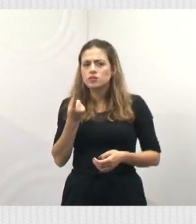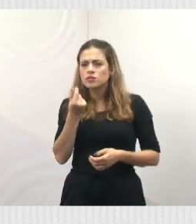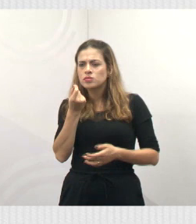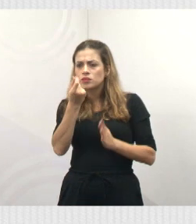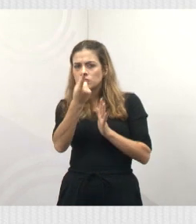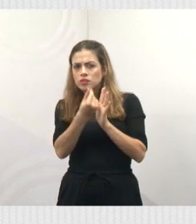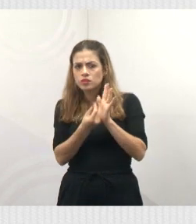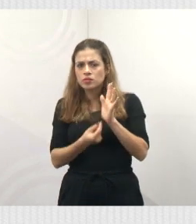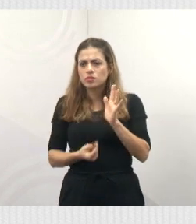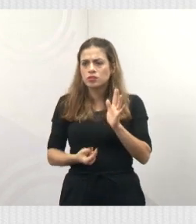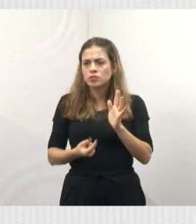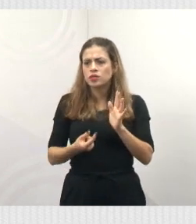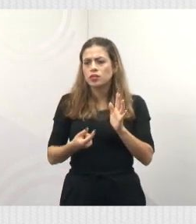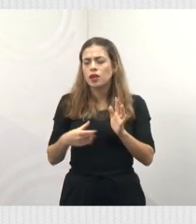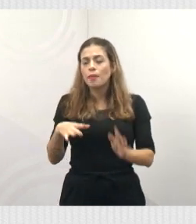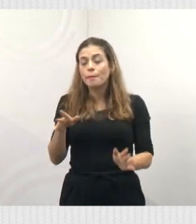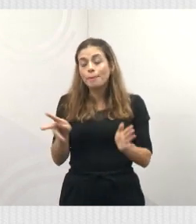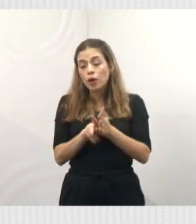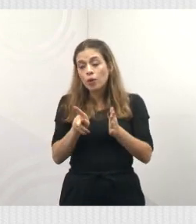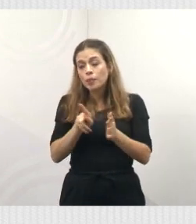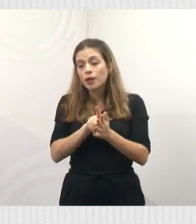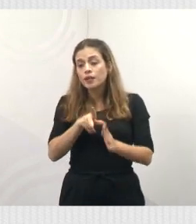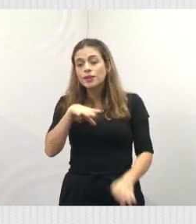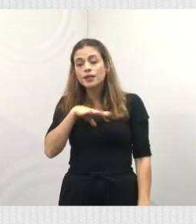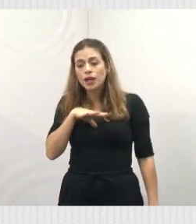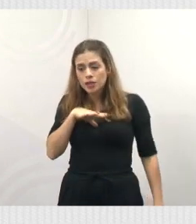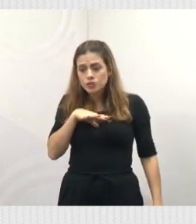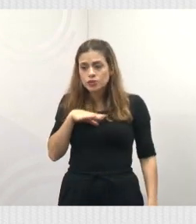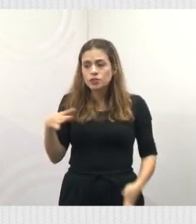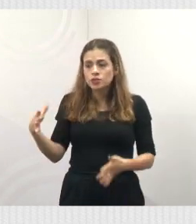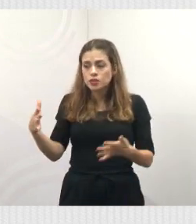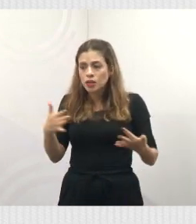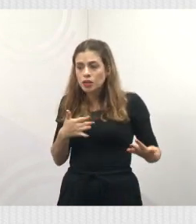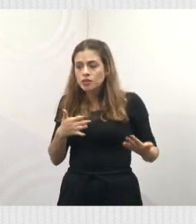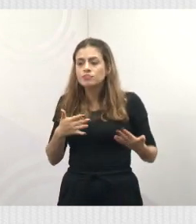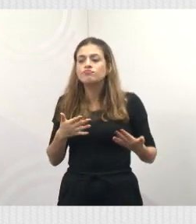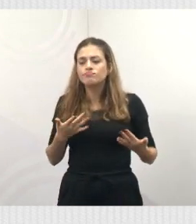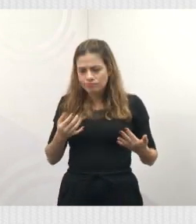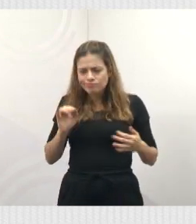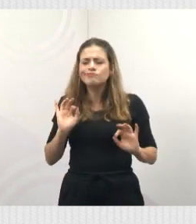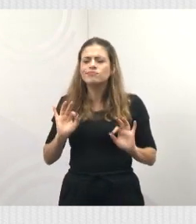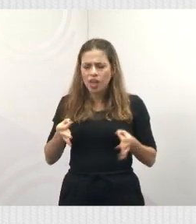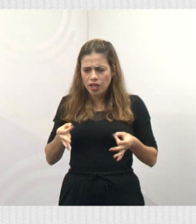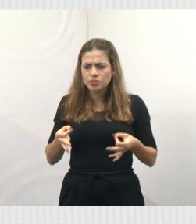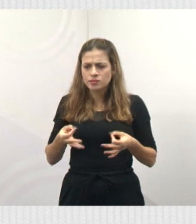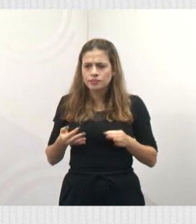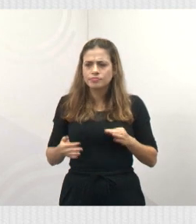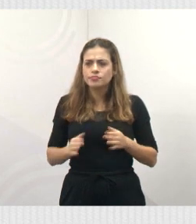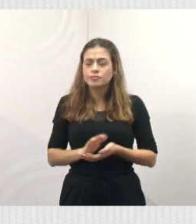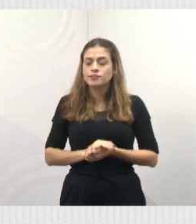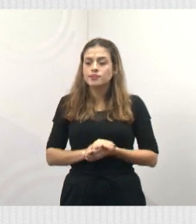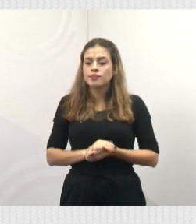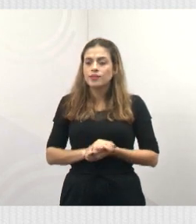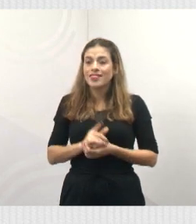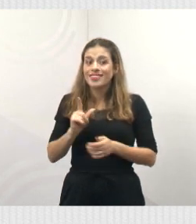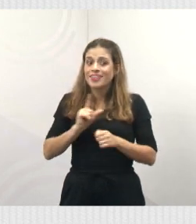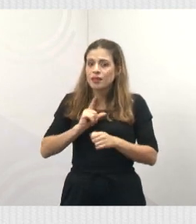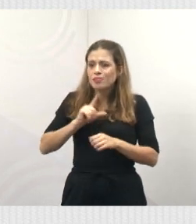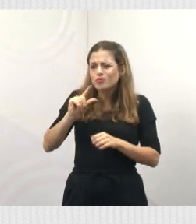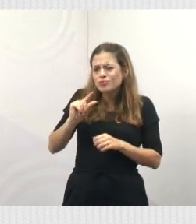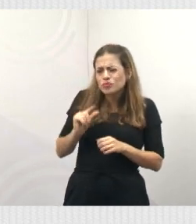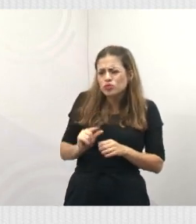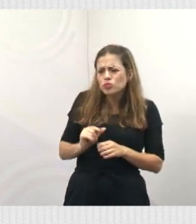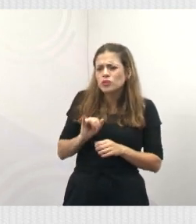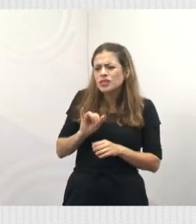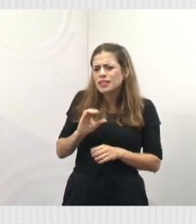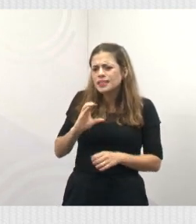aquela decorrente da atividade econômica do município, correspondeu às expectativas. Tivemos uma queda razoável no